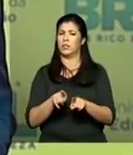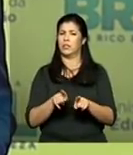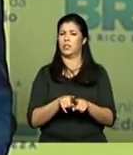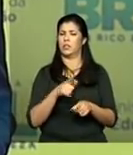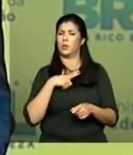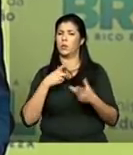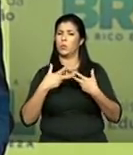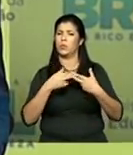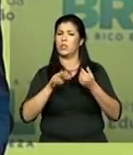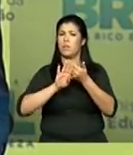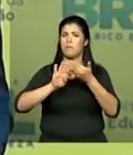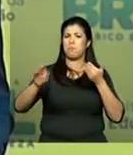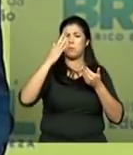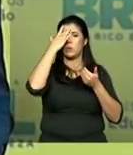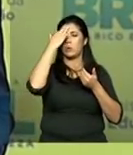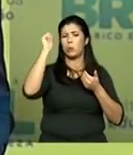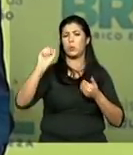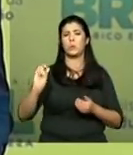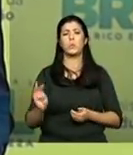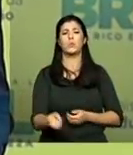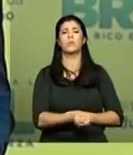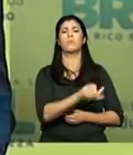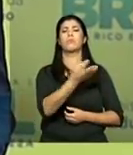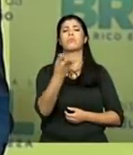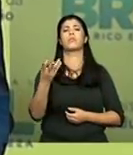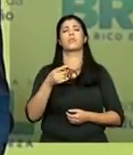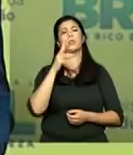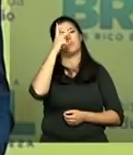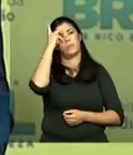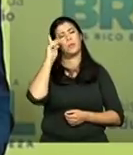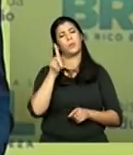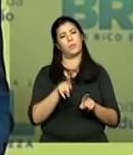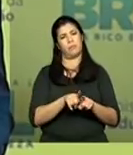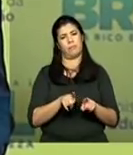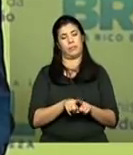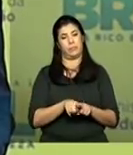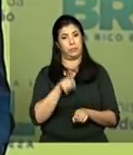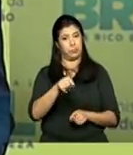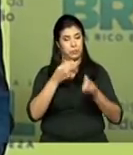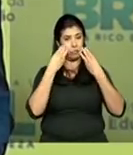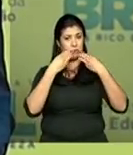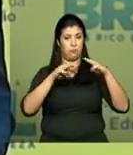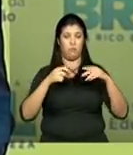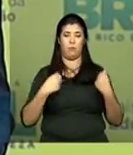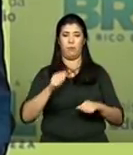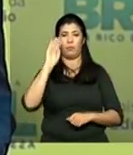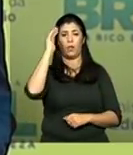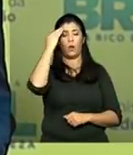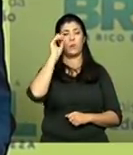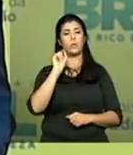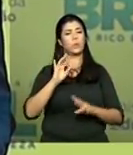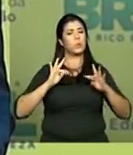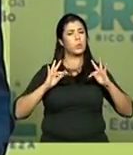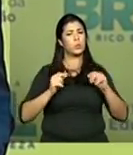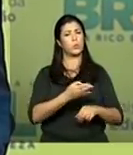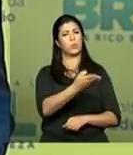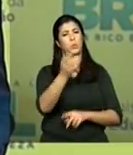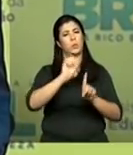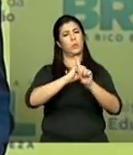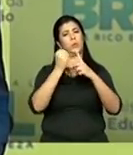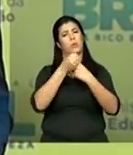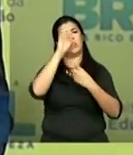inviabiliza sonhos de milhões de pessoas. Esta missão deve ser compreendida por toda a